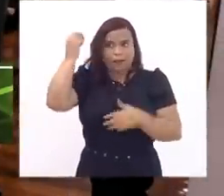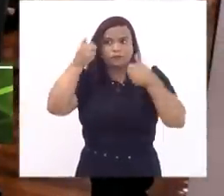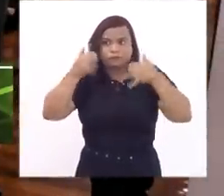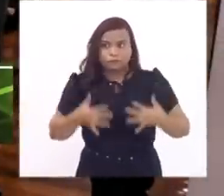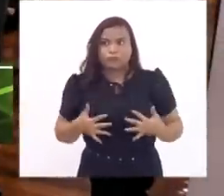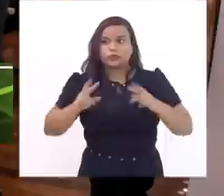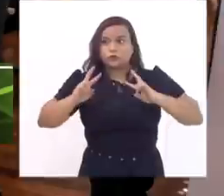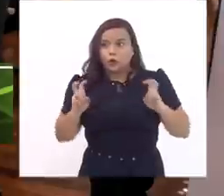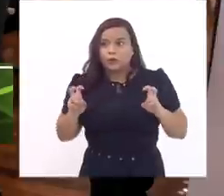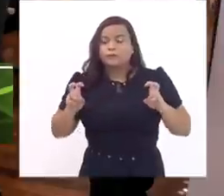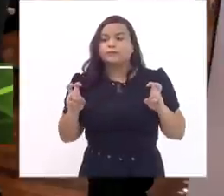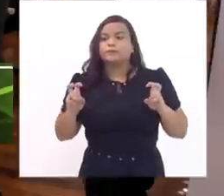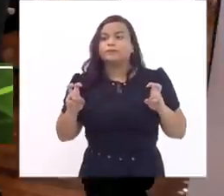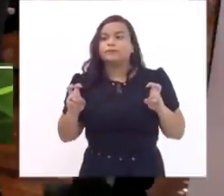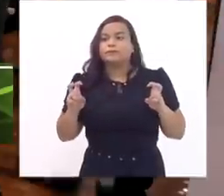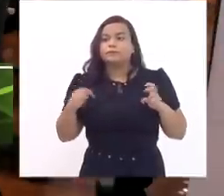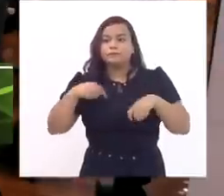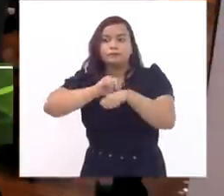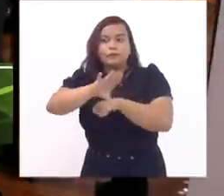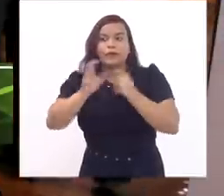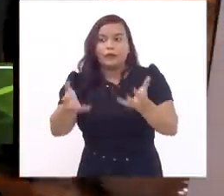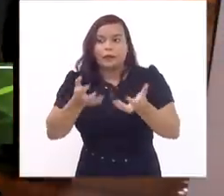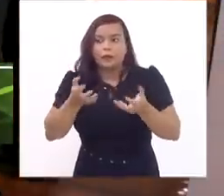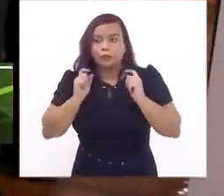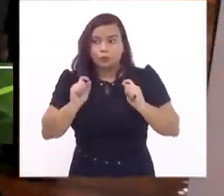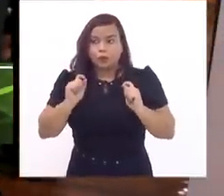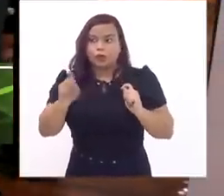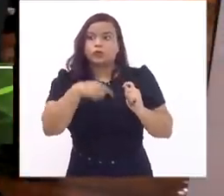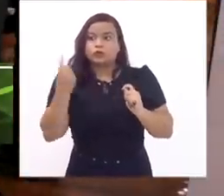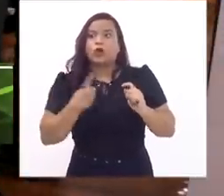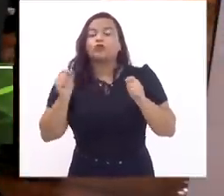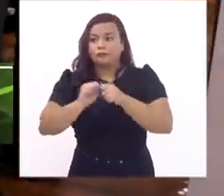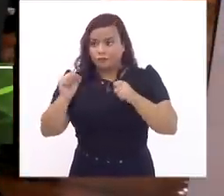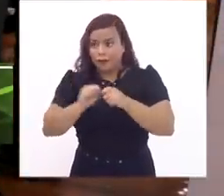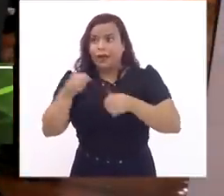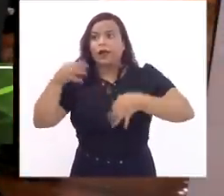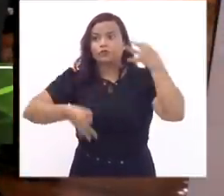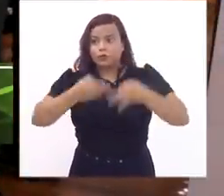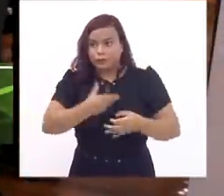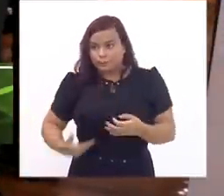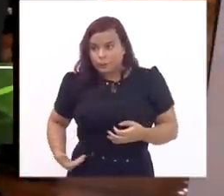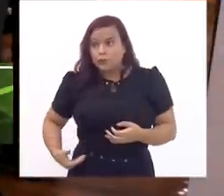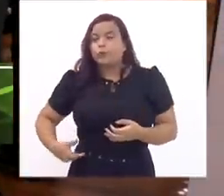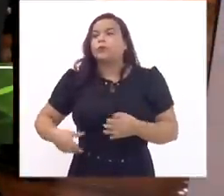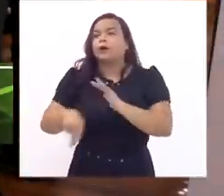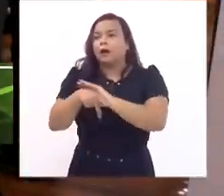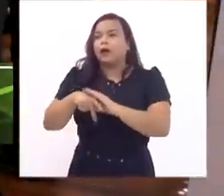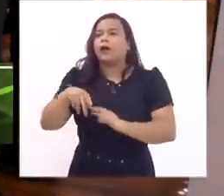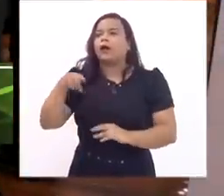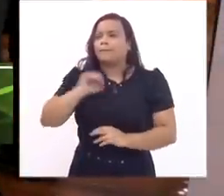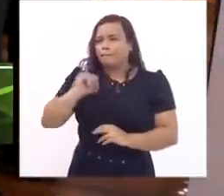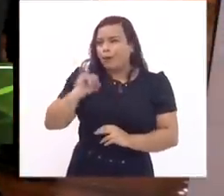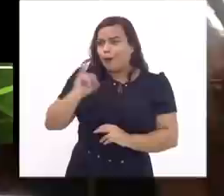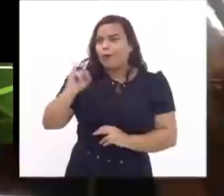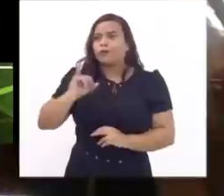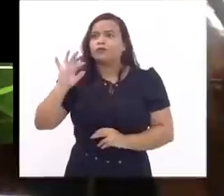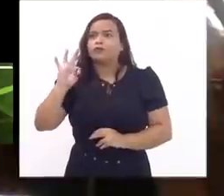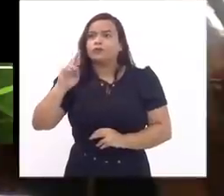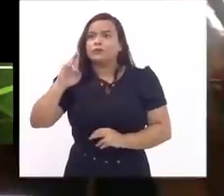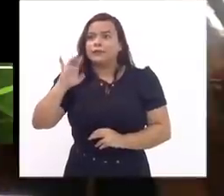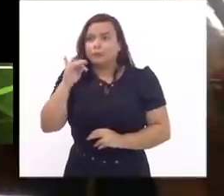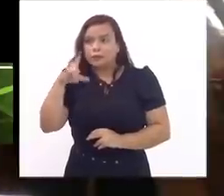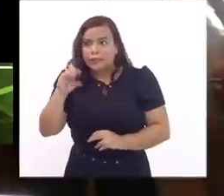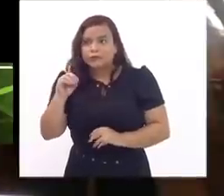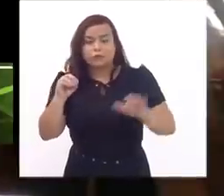colocou, que se a gente fizesse uma audiência pública pela tributação, chamasse esse